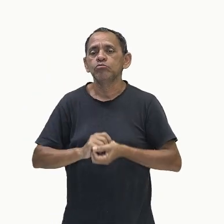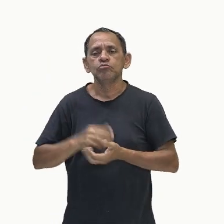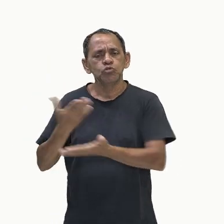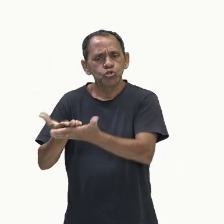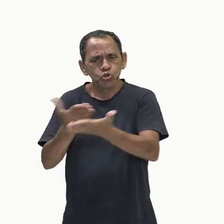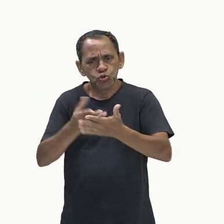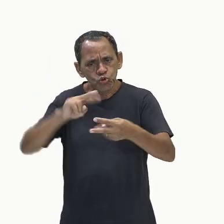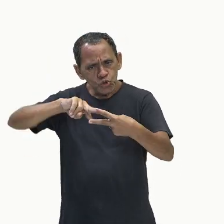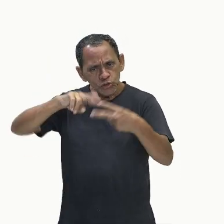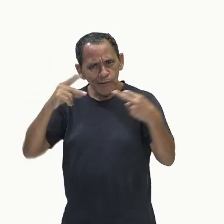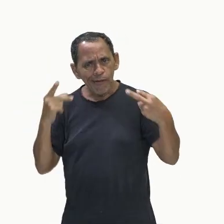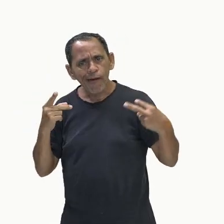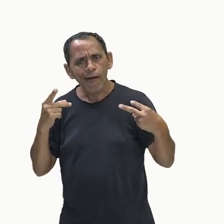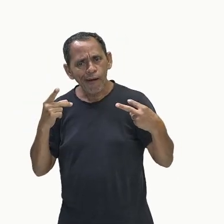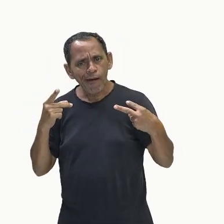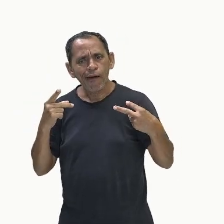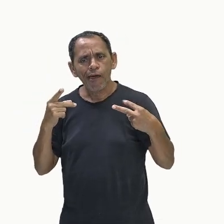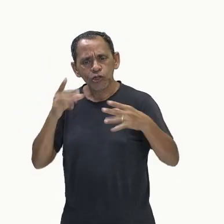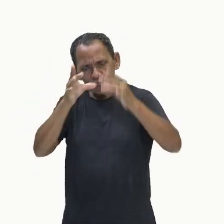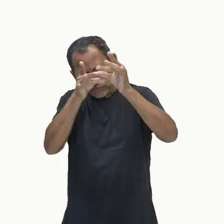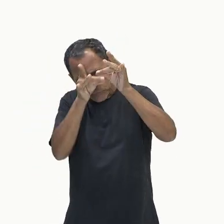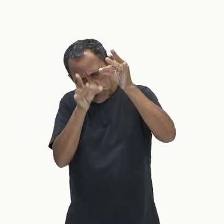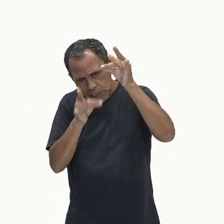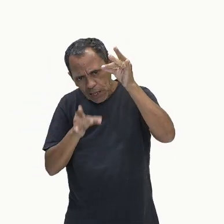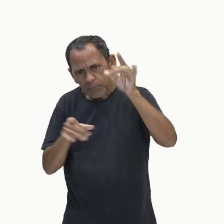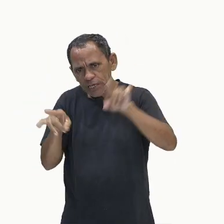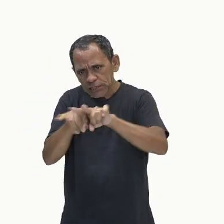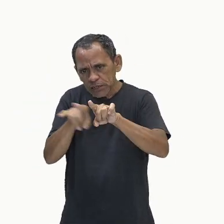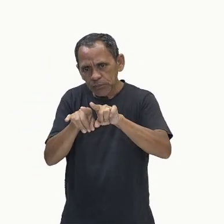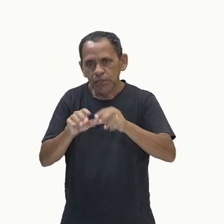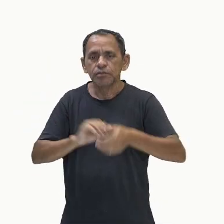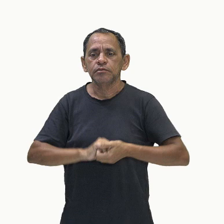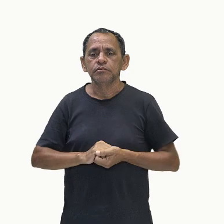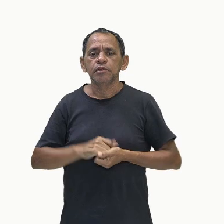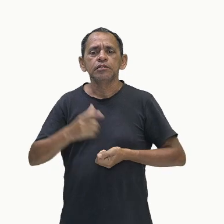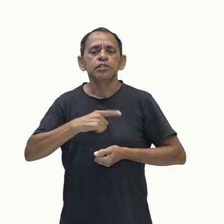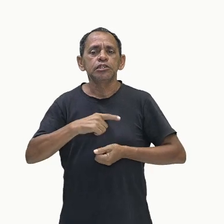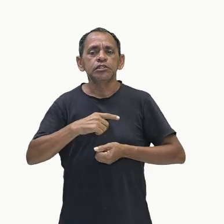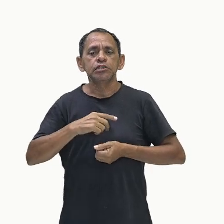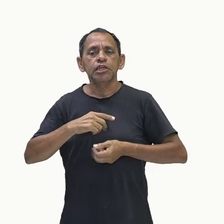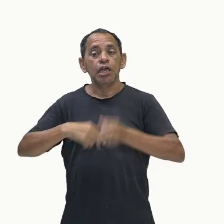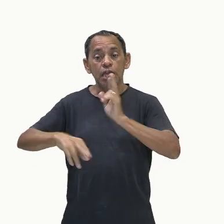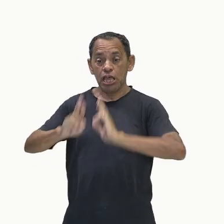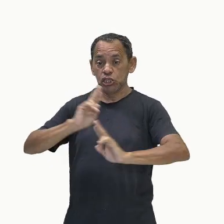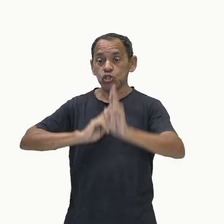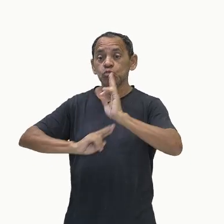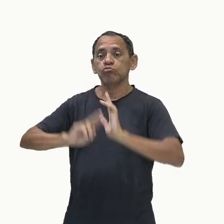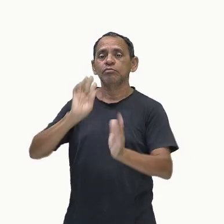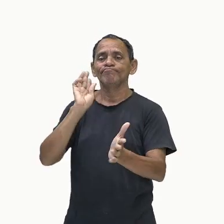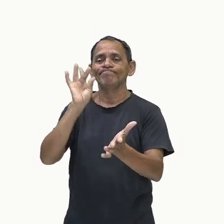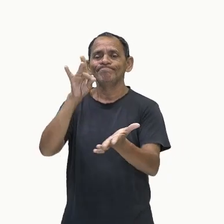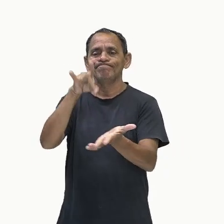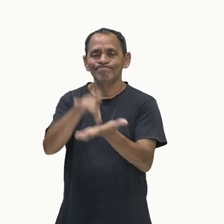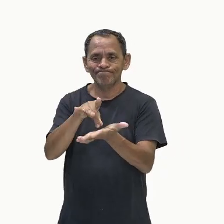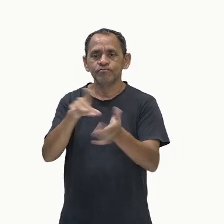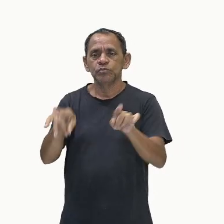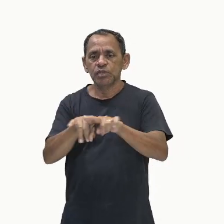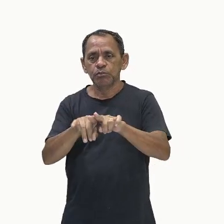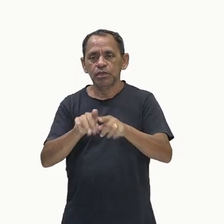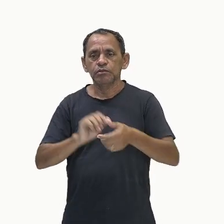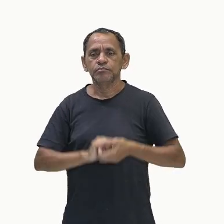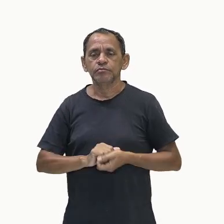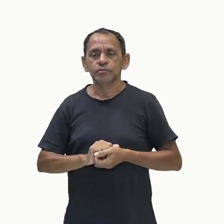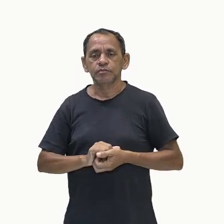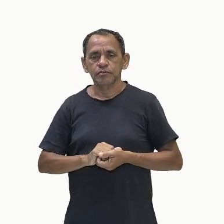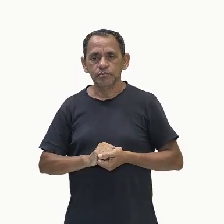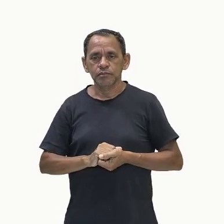genético com mais detalhes, para que tenha respostas mais verídicas. O daltonismo ele está ligado à